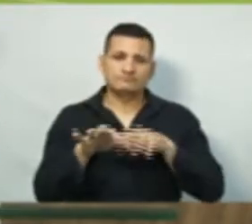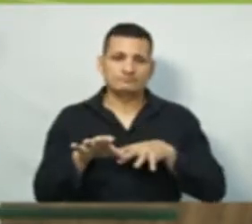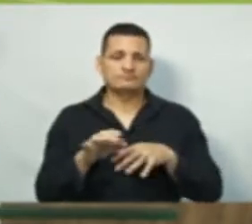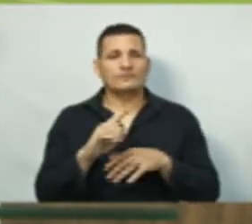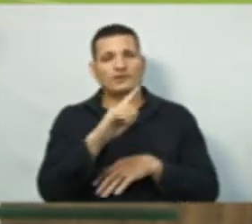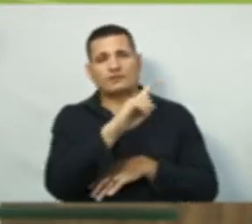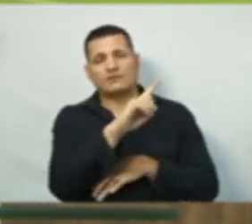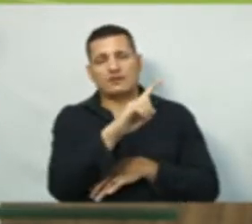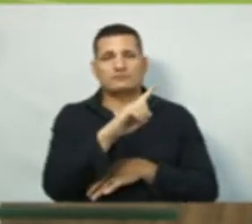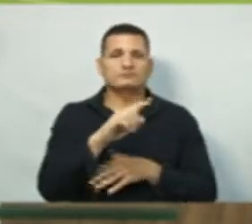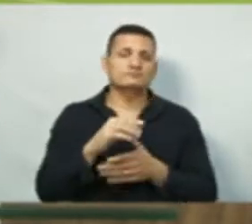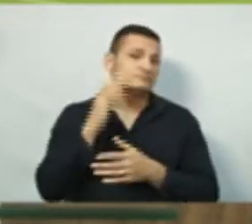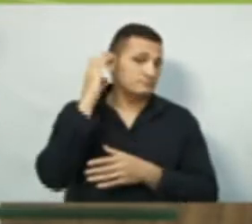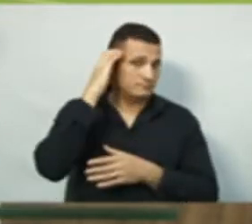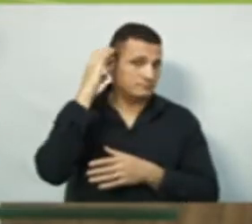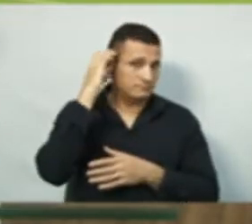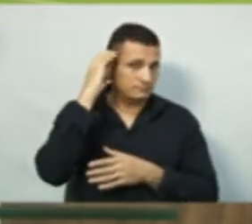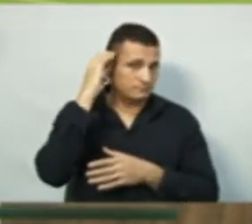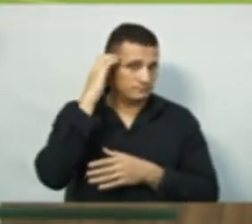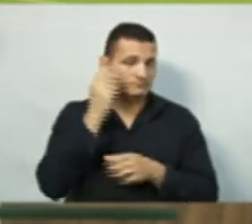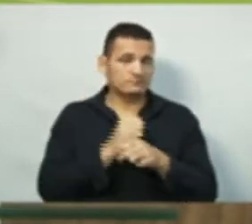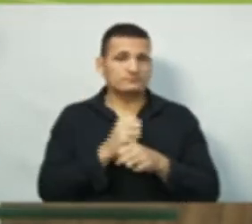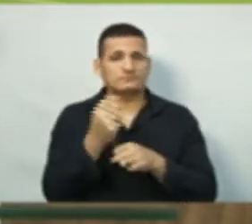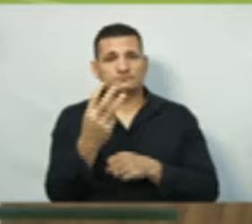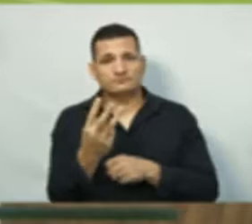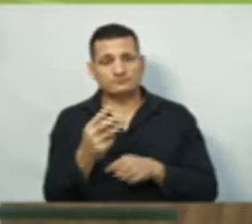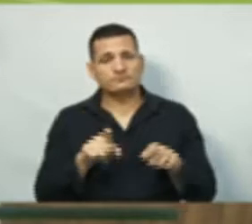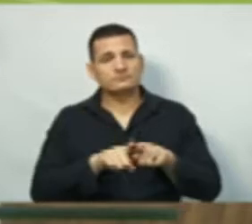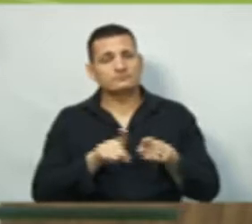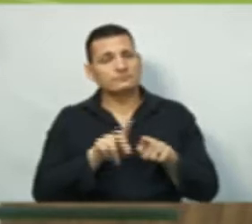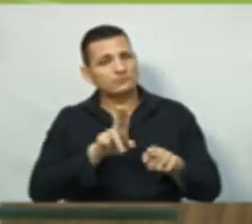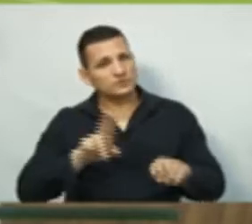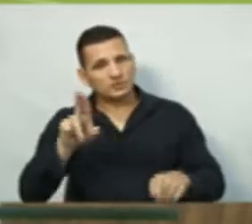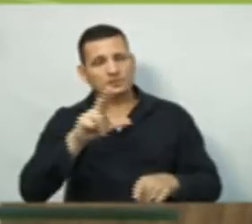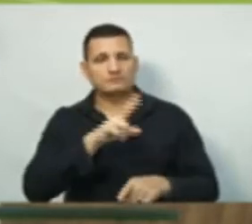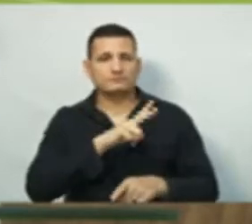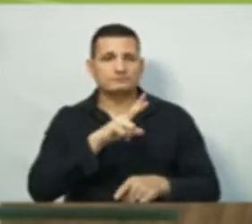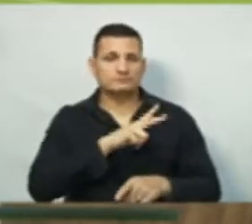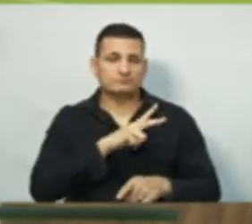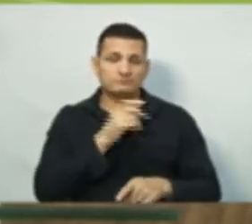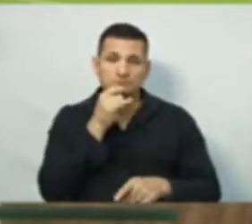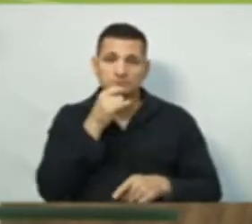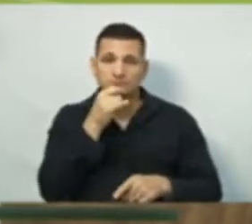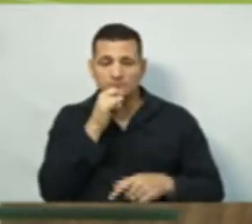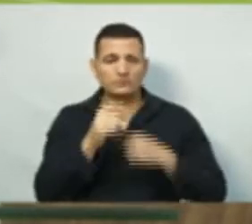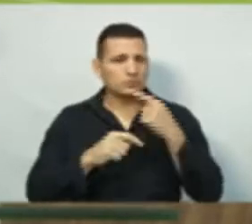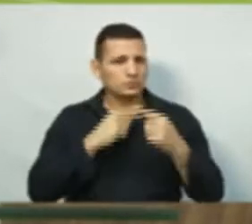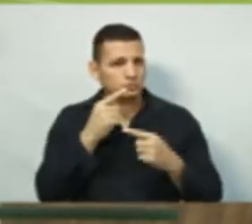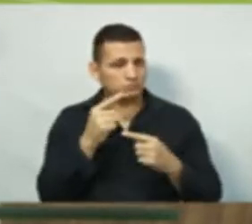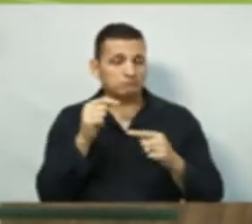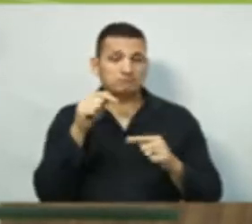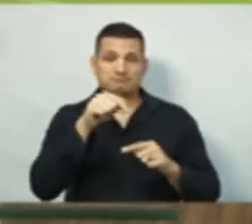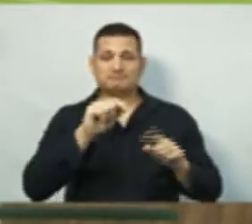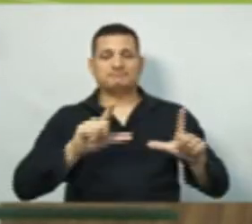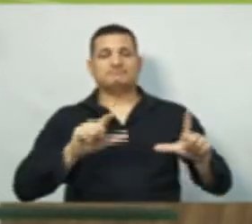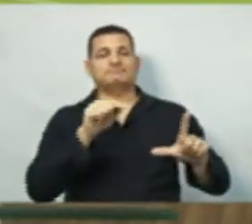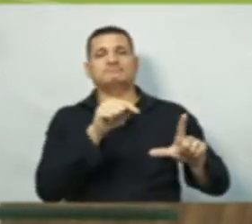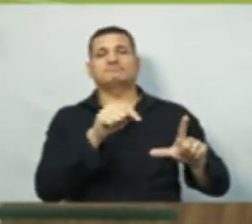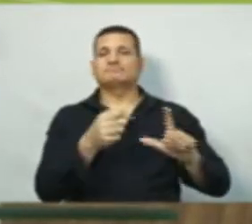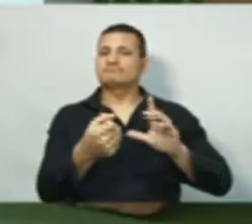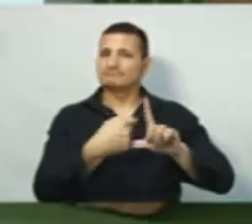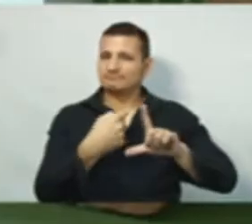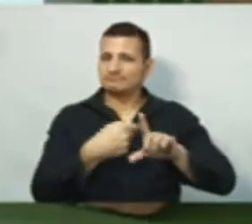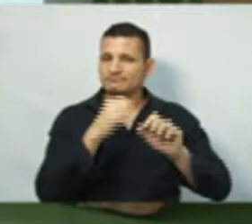Grosso, onde fui professor por 3 anos, e também nas universidades privadas. Qualquer dúvida, pessoal, a gente está aqui no chat. Estou aqui para responder